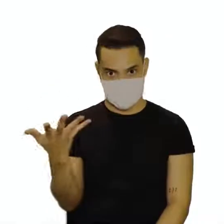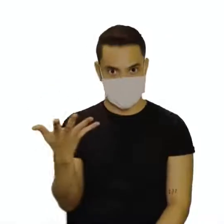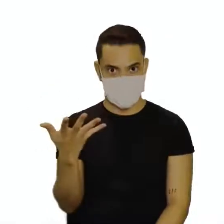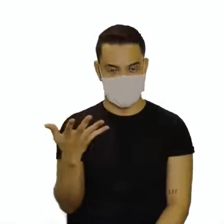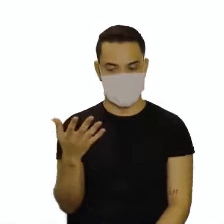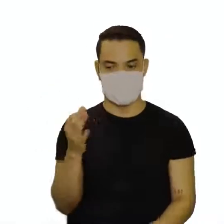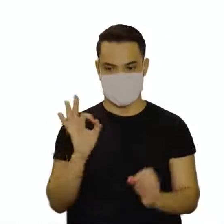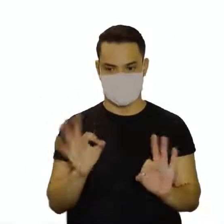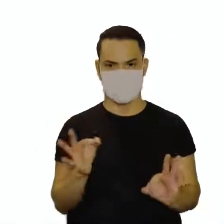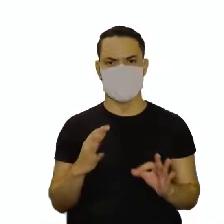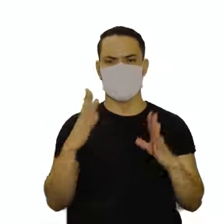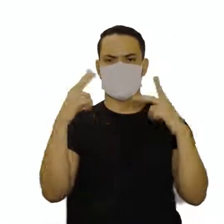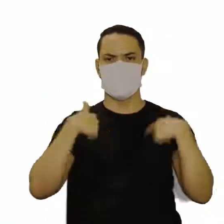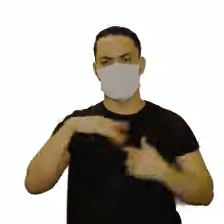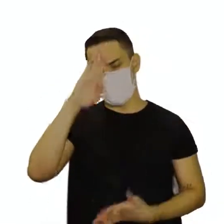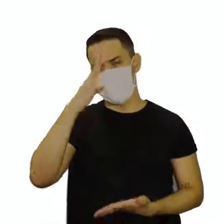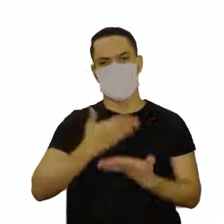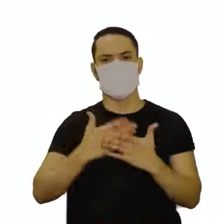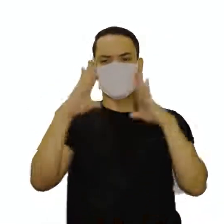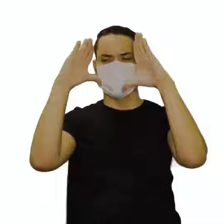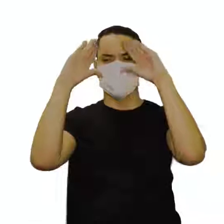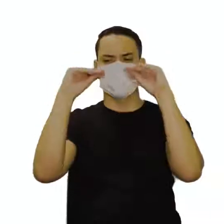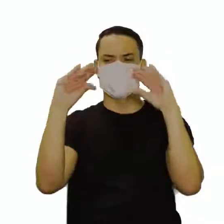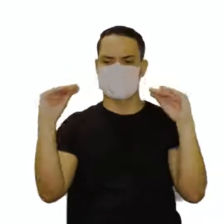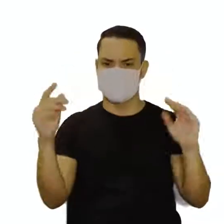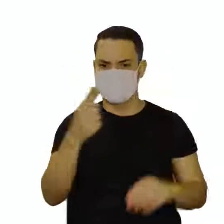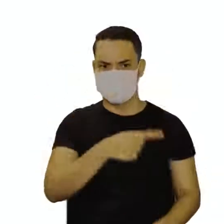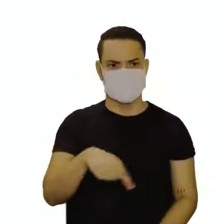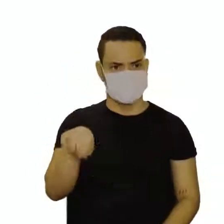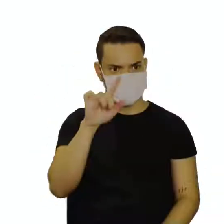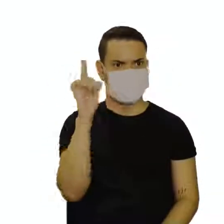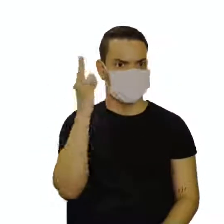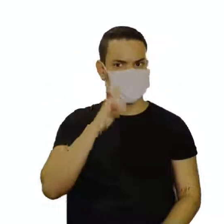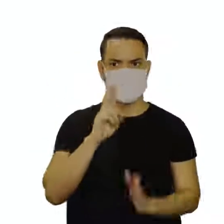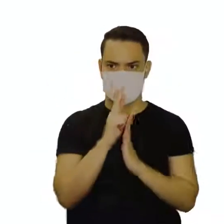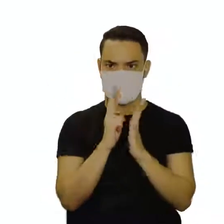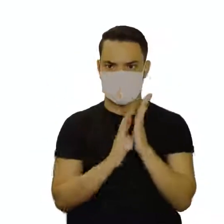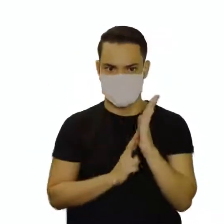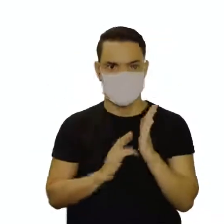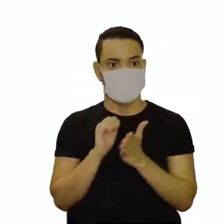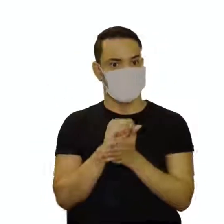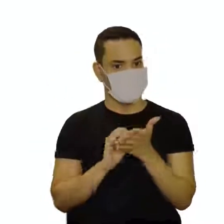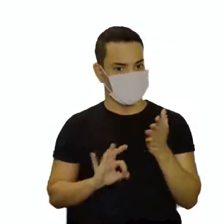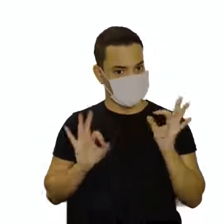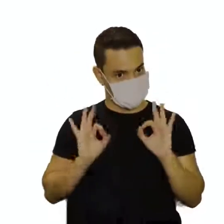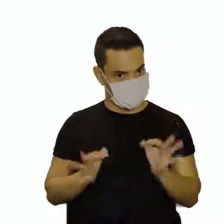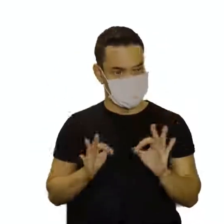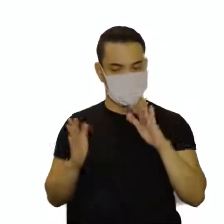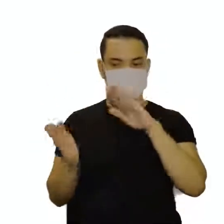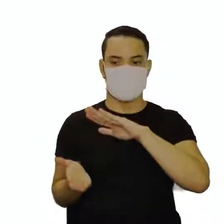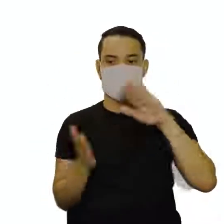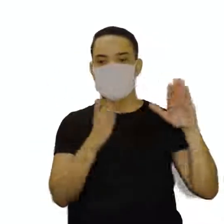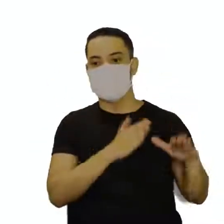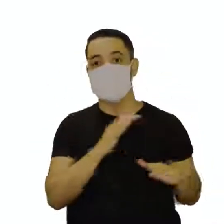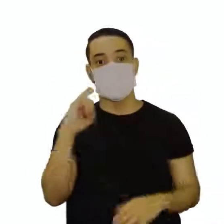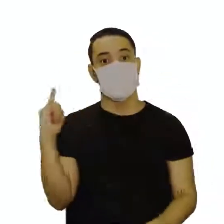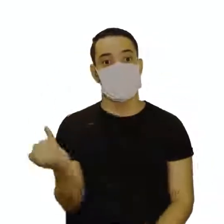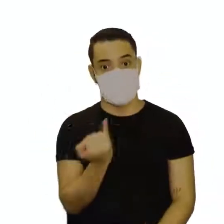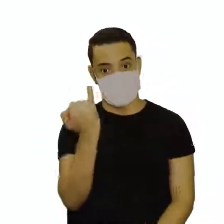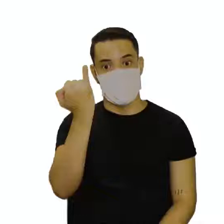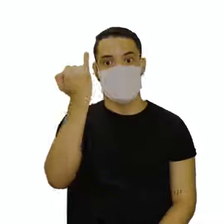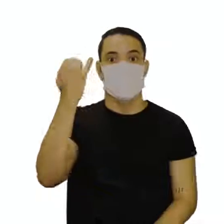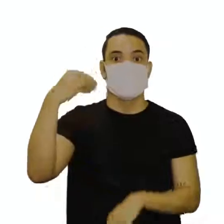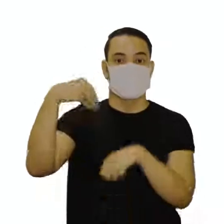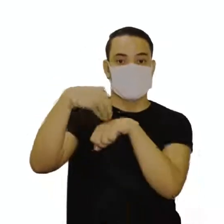bem tranquilo. Não vai dar trabalho para resolver as atividades aí. É importante destacar que